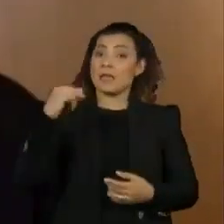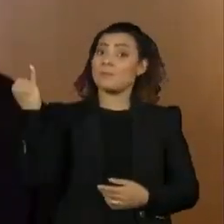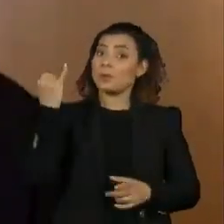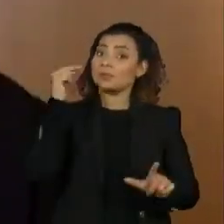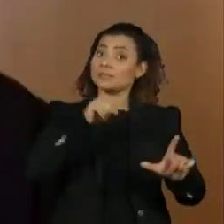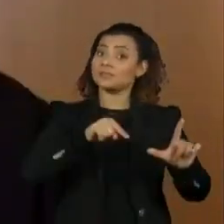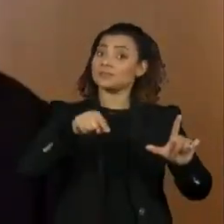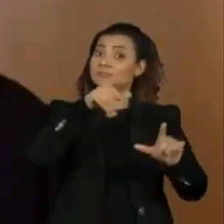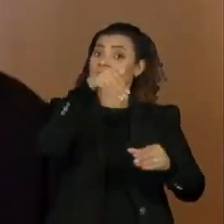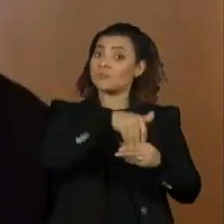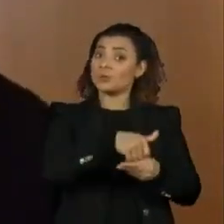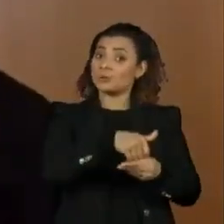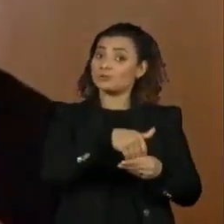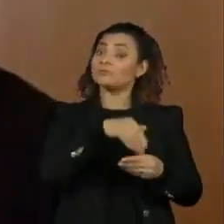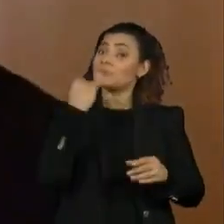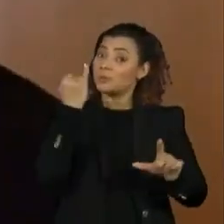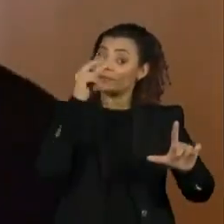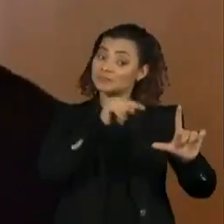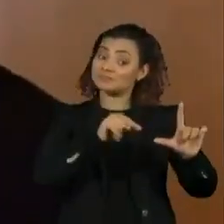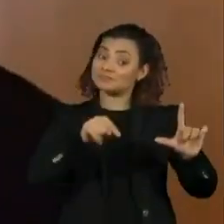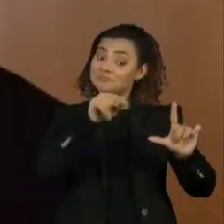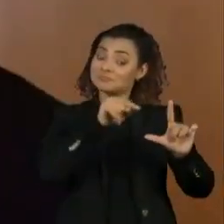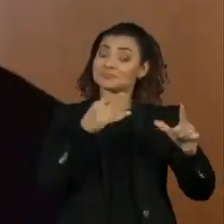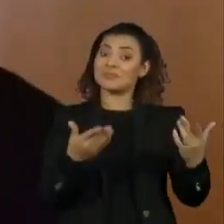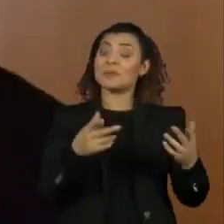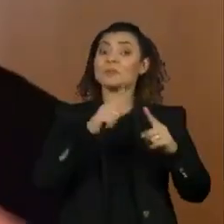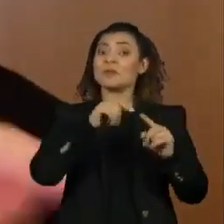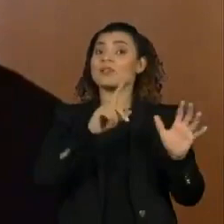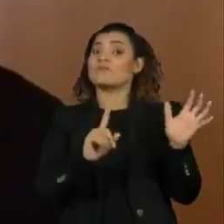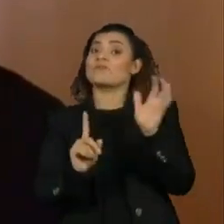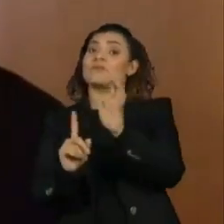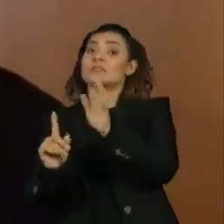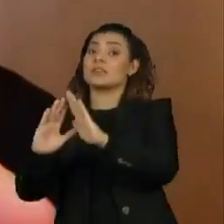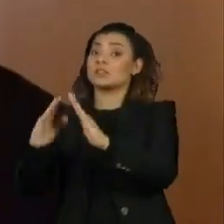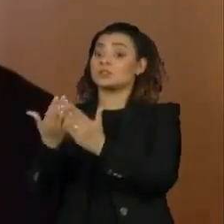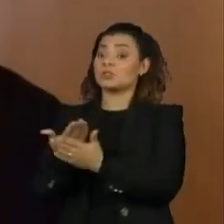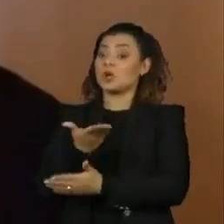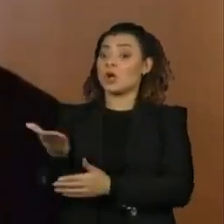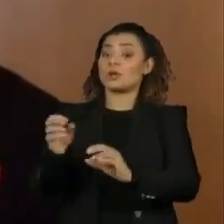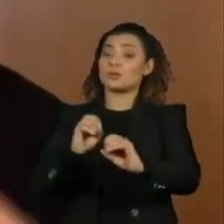de depositar voto na urna, porque isso vai se refletir nas